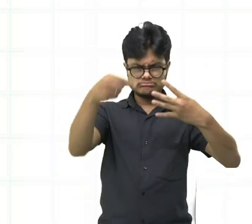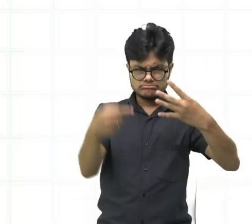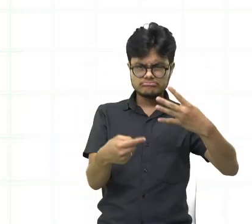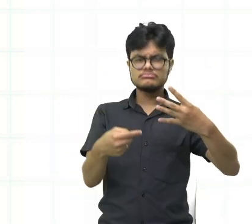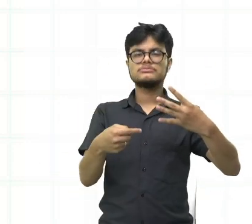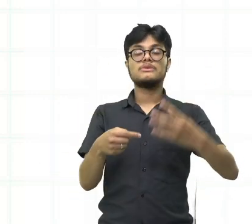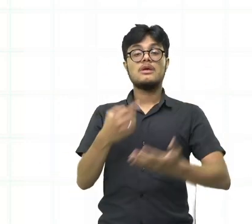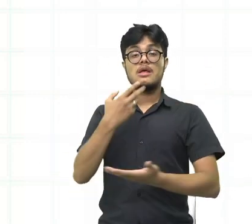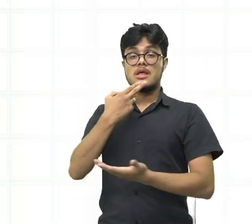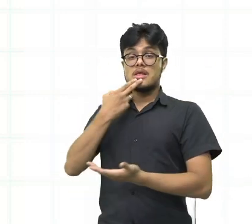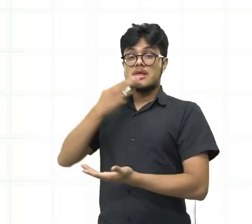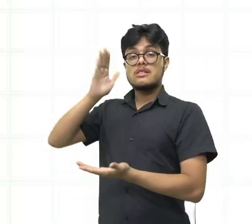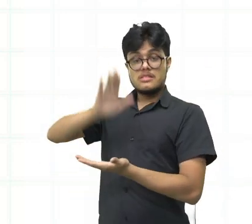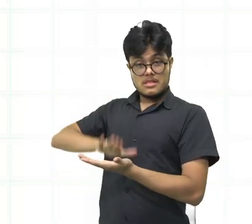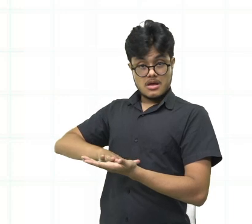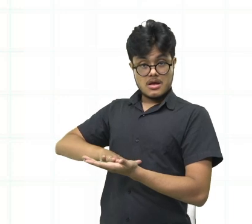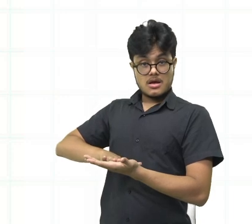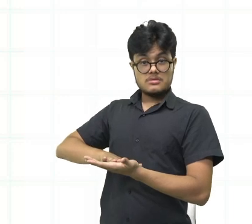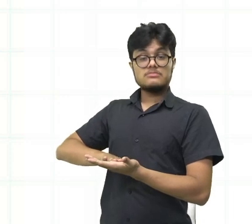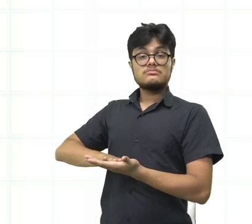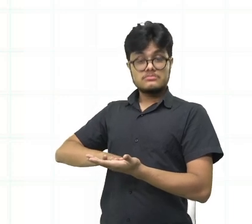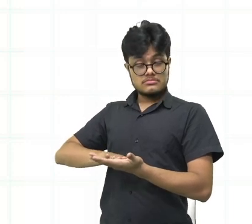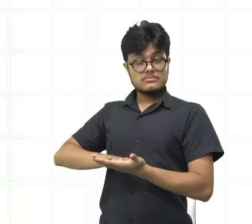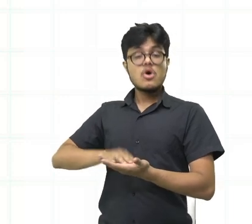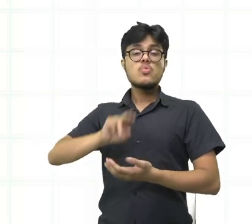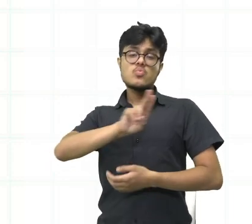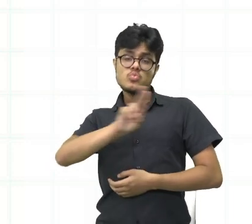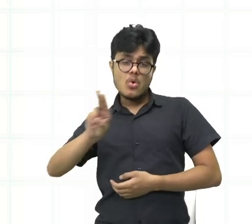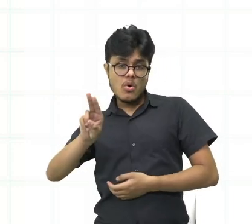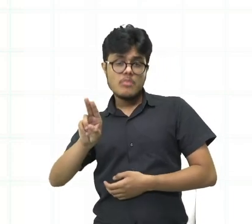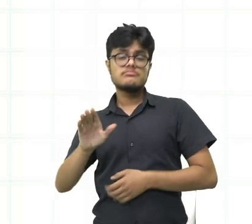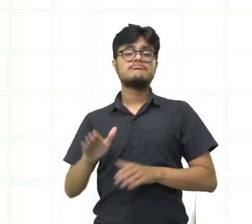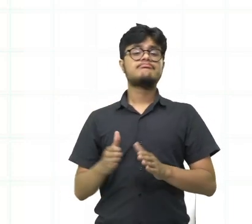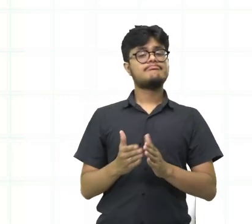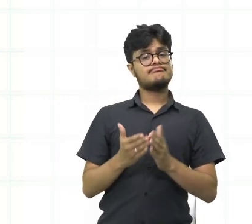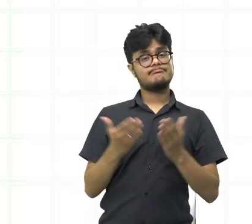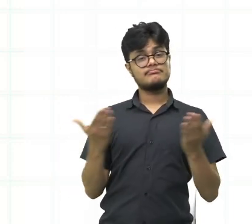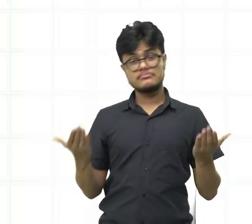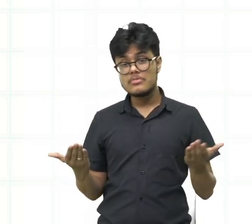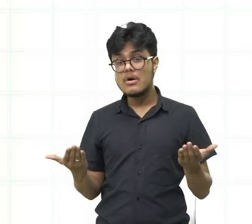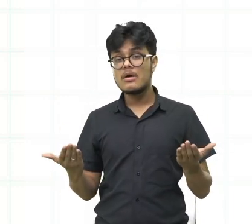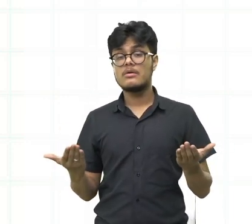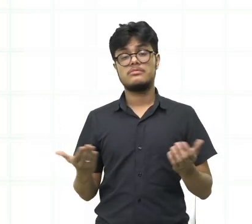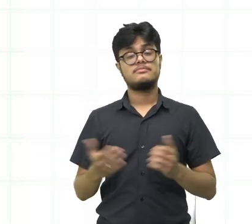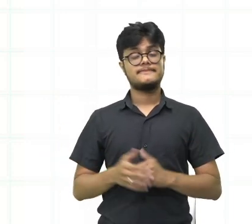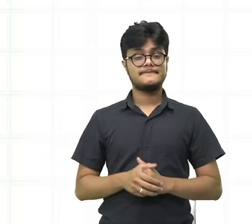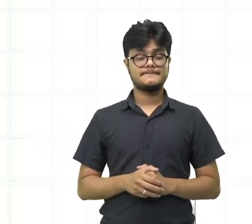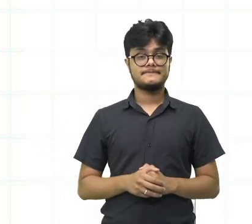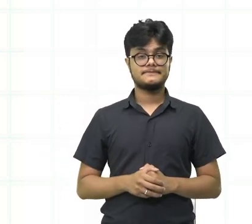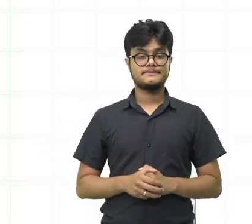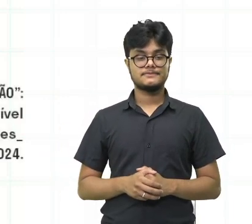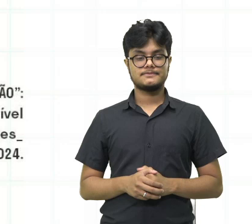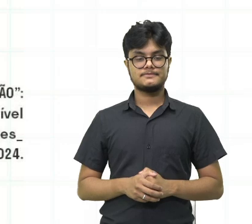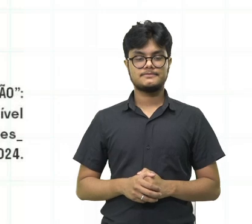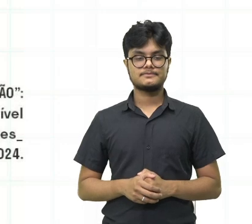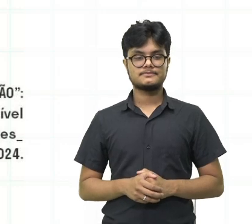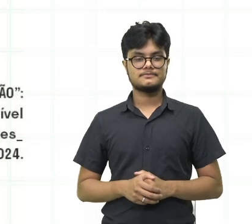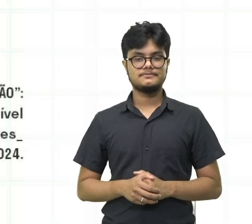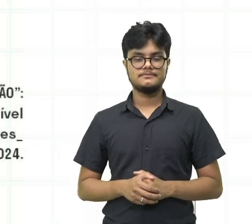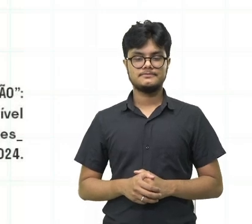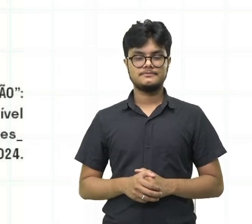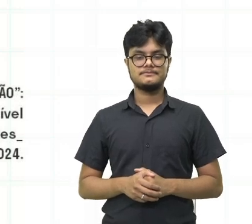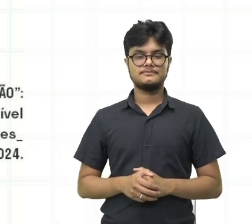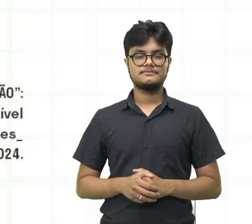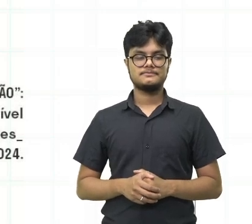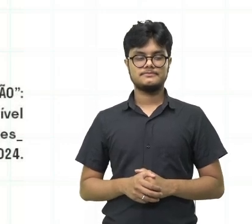quem você está mandando, o seu nome. Aí você vai dizer um pouquinho o que está acontecendo, olha só, né? E aí